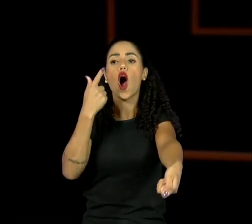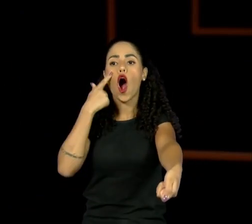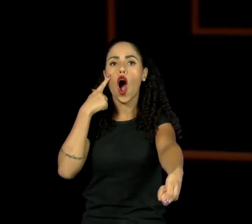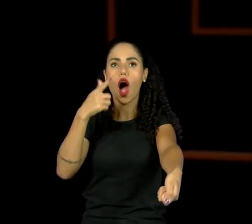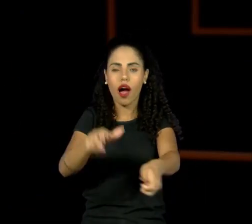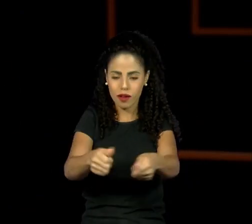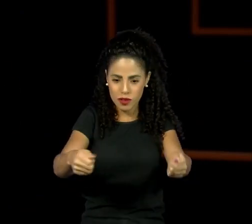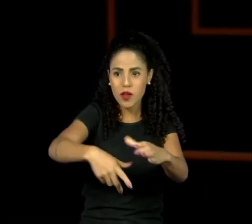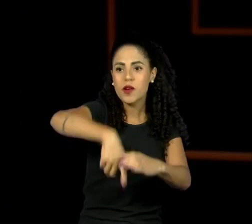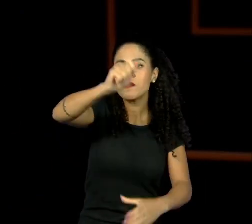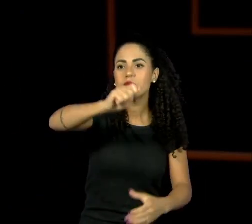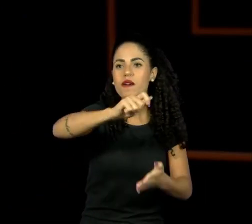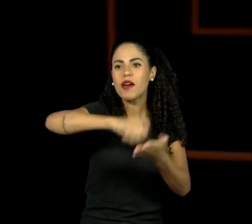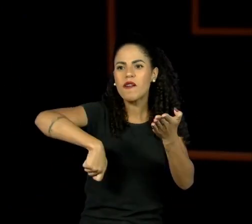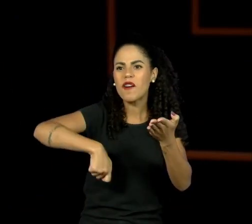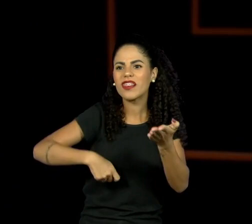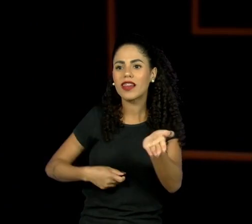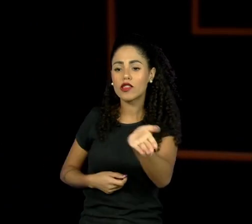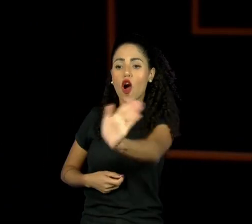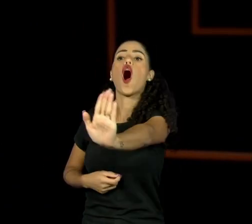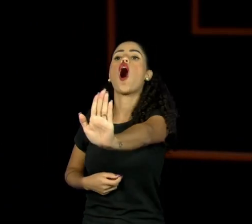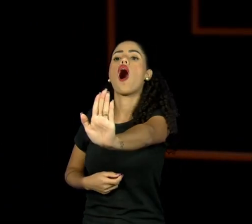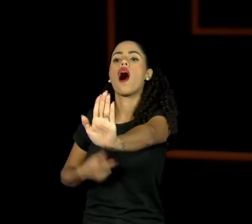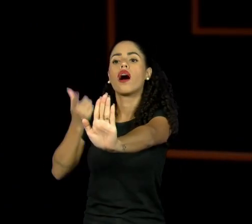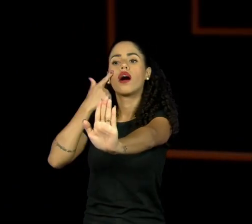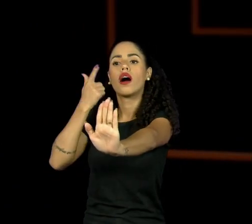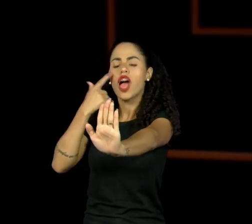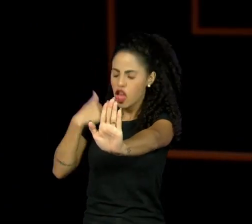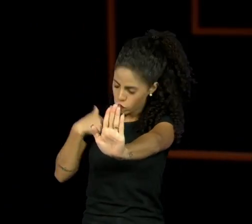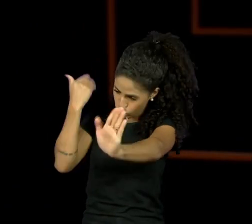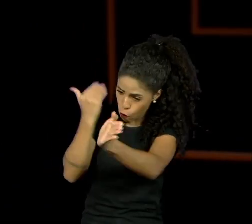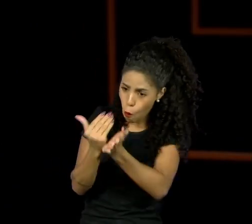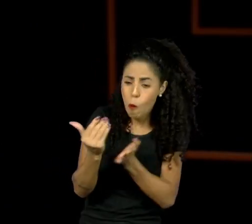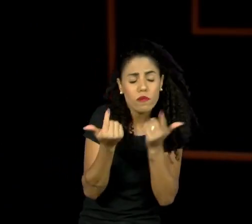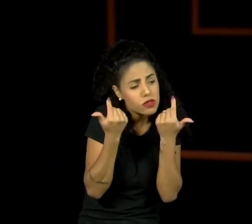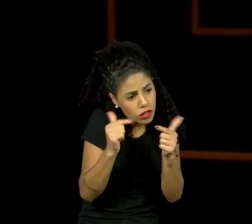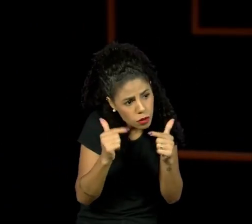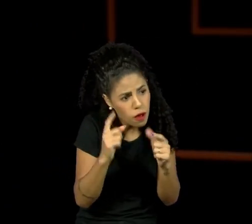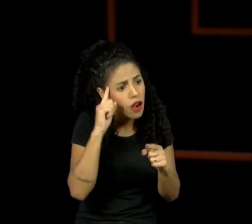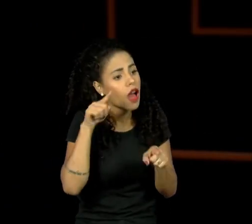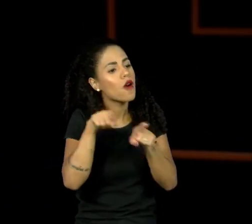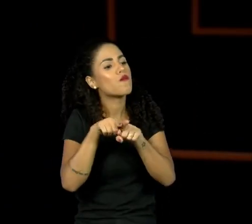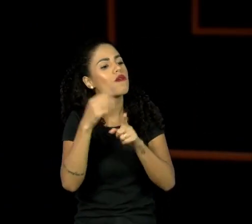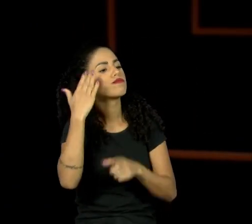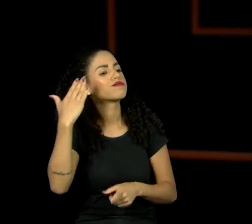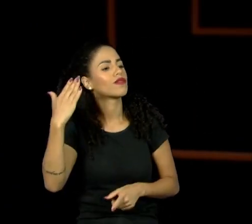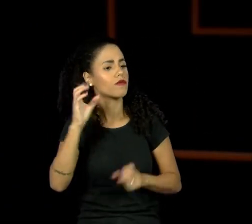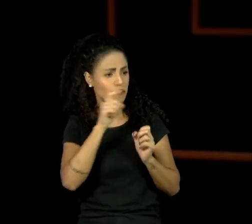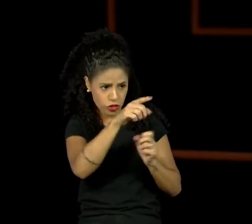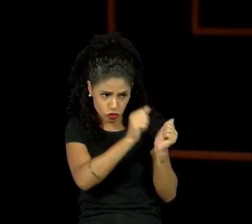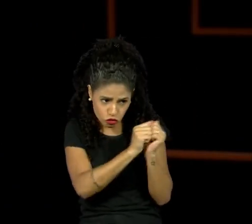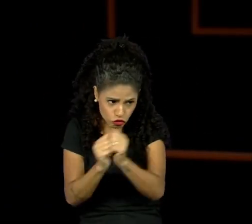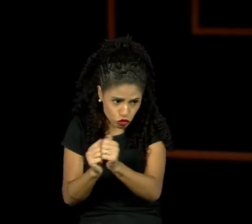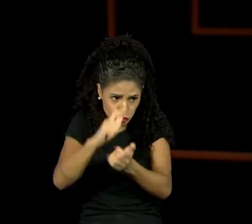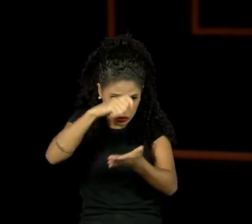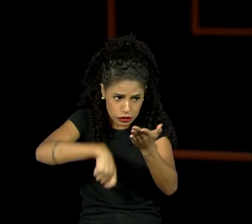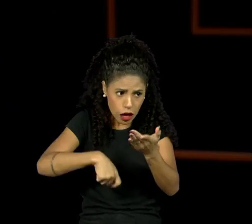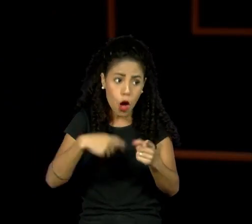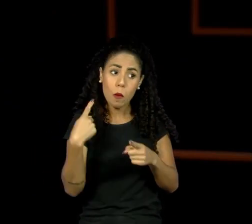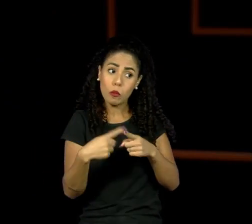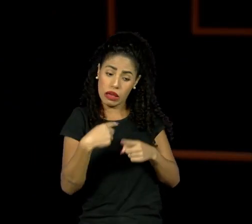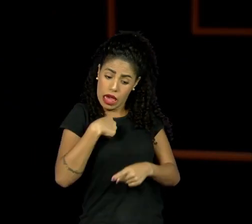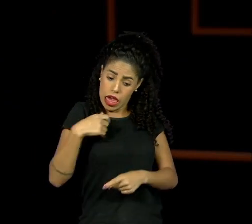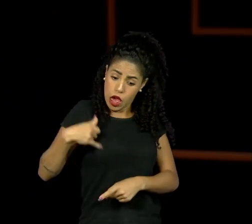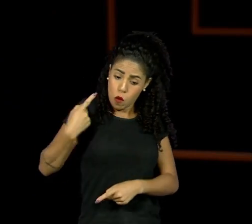o contrato com a RGF Hermato. Eu falei, eu vou começar minha carreira com uma gravadora internacional. Você vai comigo lá amanhã assinar? Porque